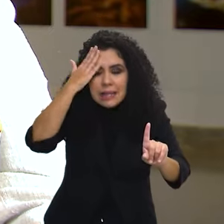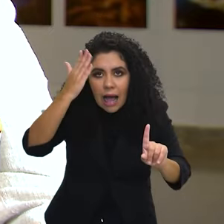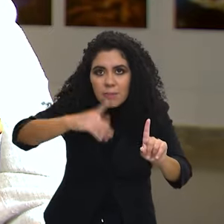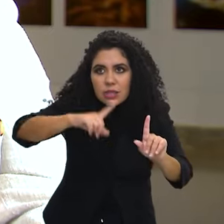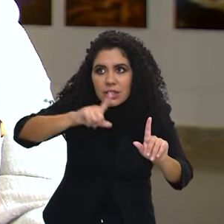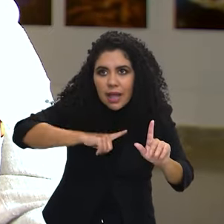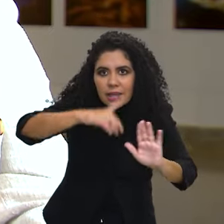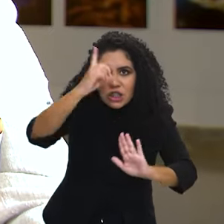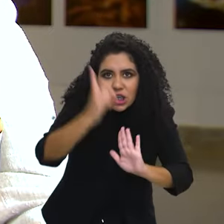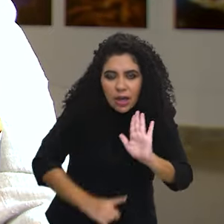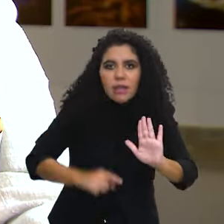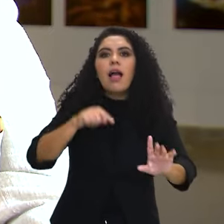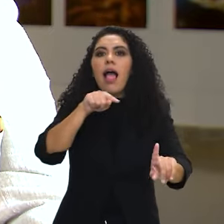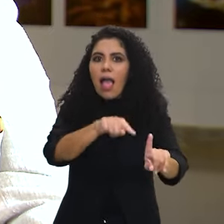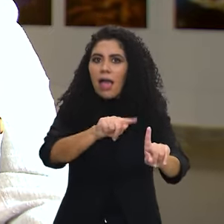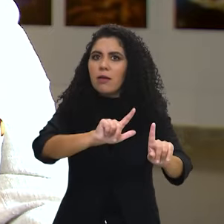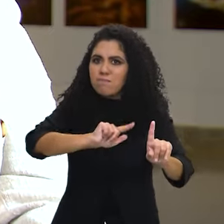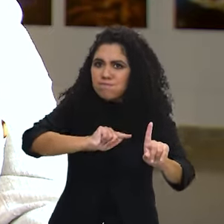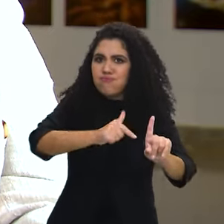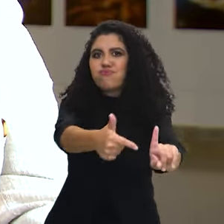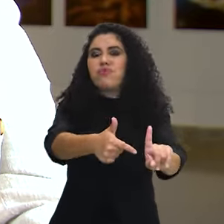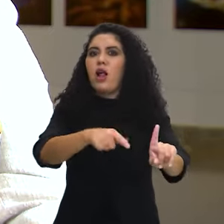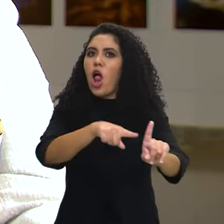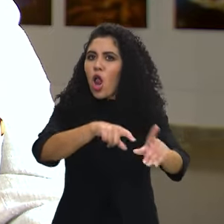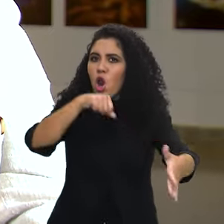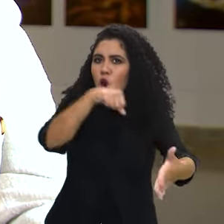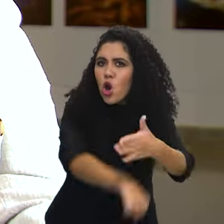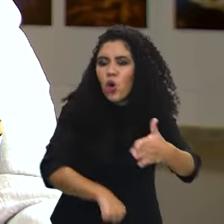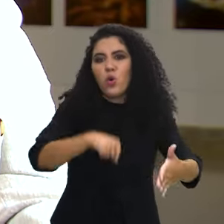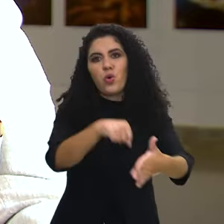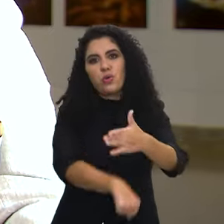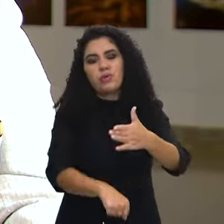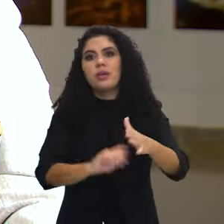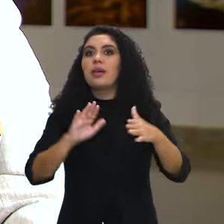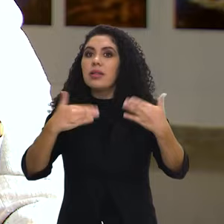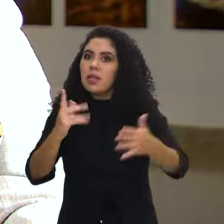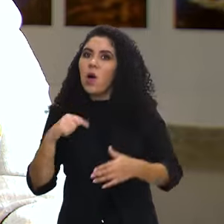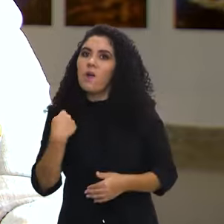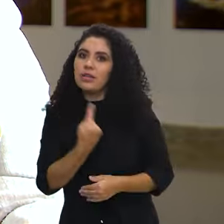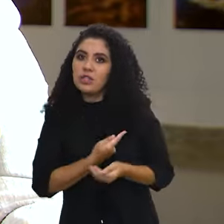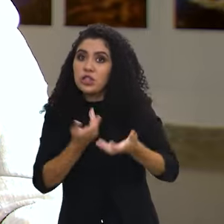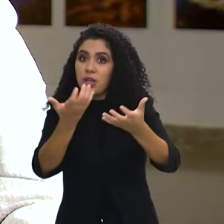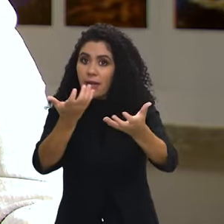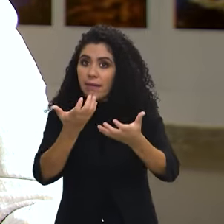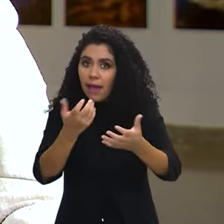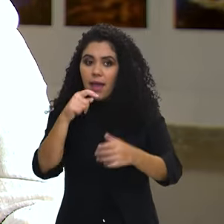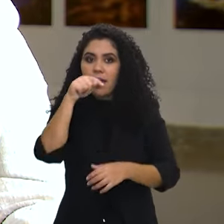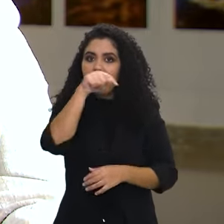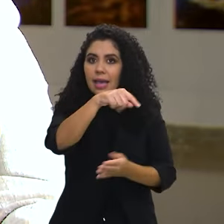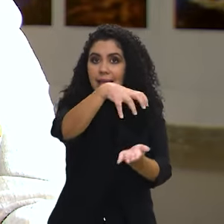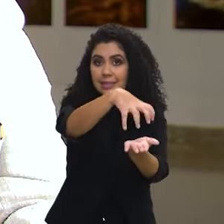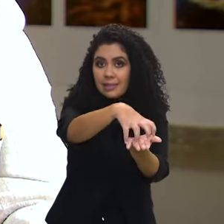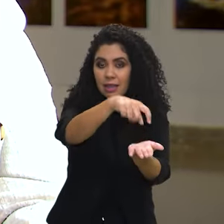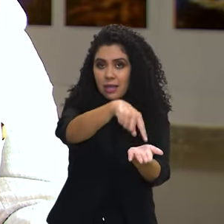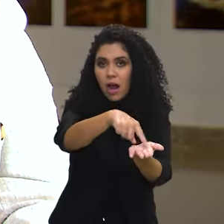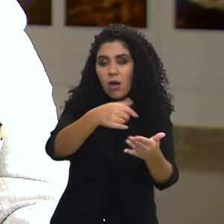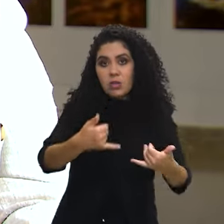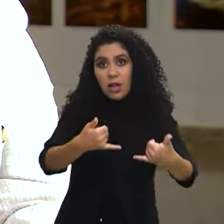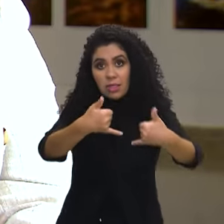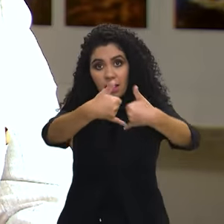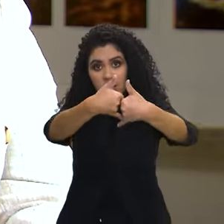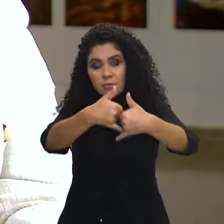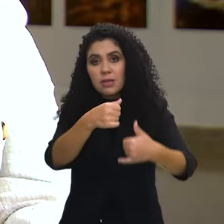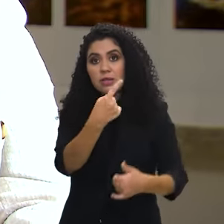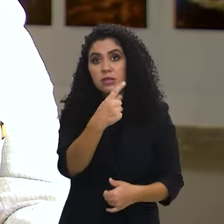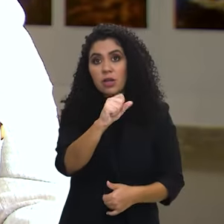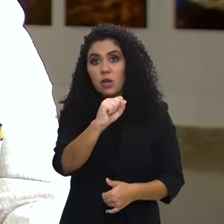direito ela vai a luta ela vai brigar por isso então nós queremos um sistema do 180 que possa dar a